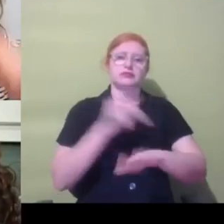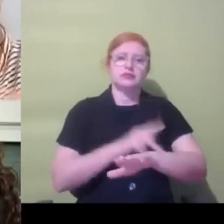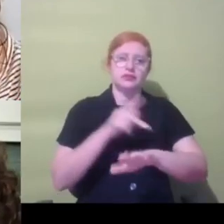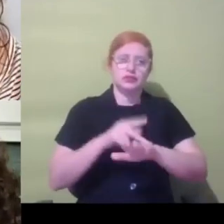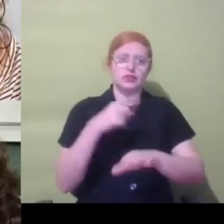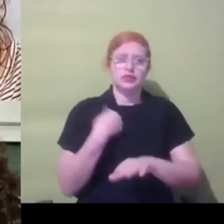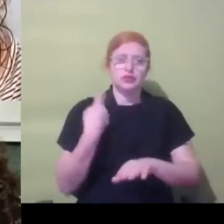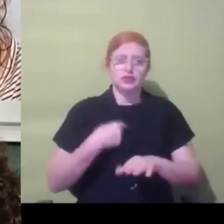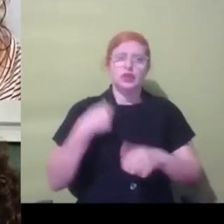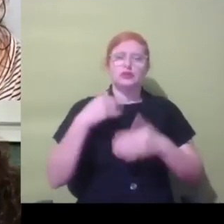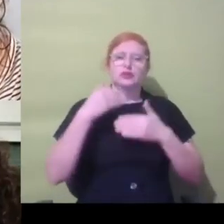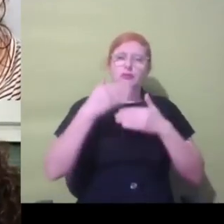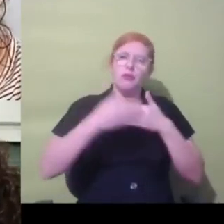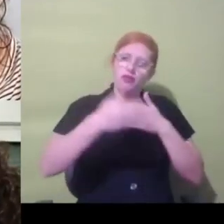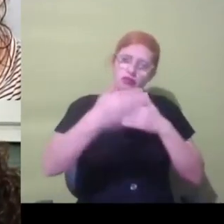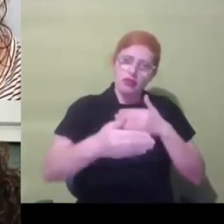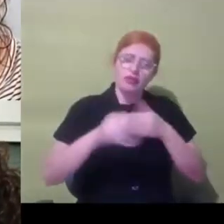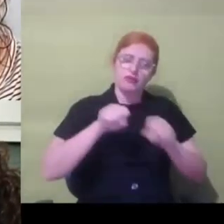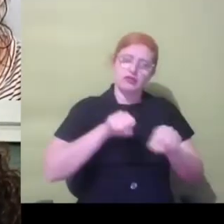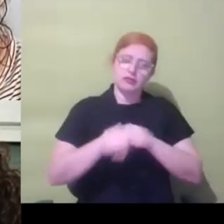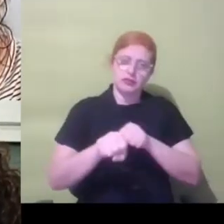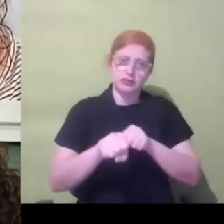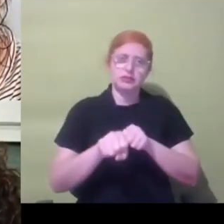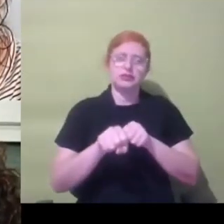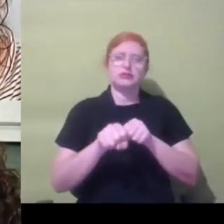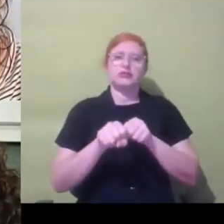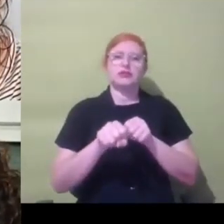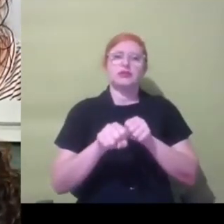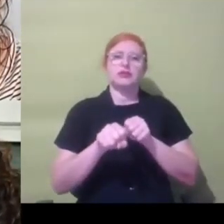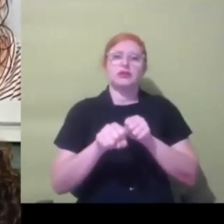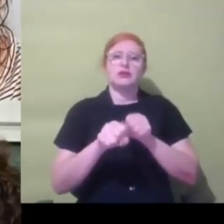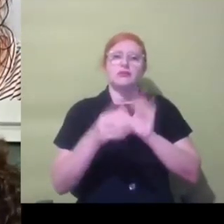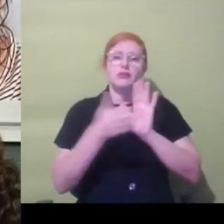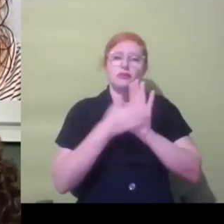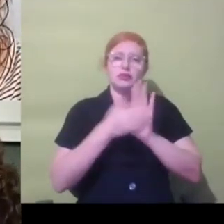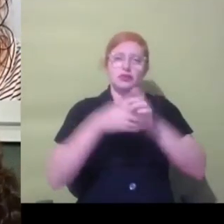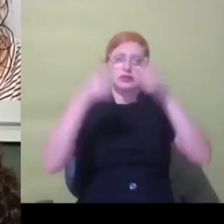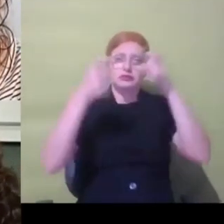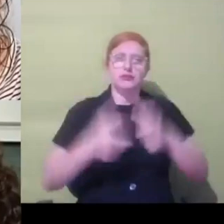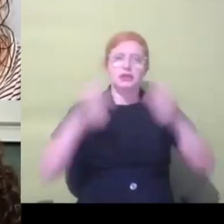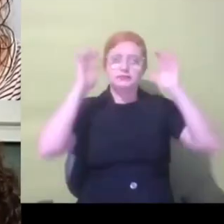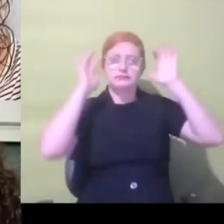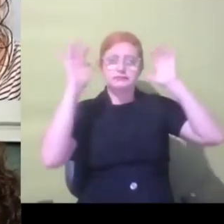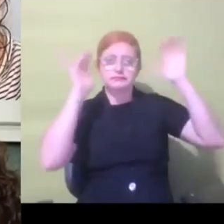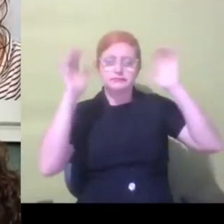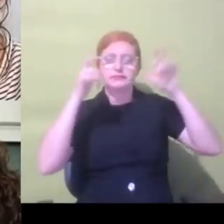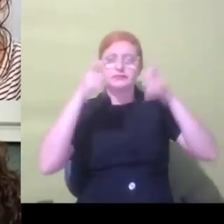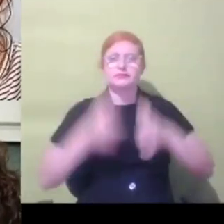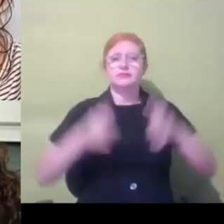de nossos processos de formação, né, busca proporcionar sempre um espaço de reflexão,